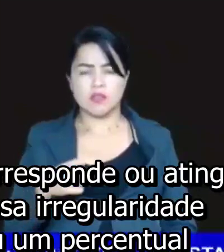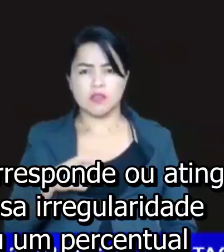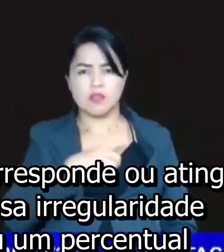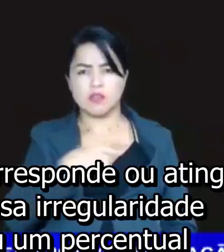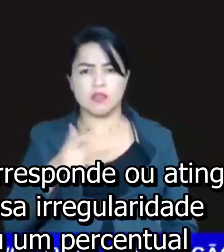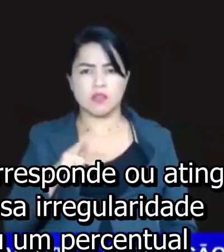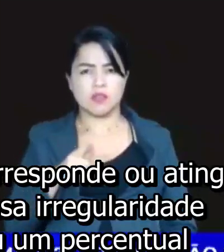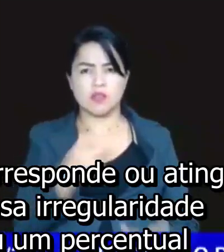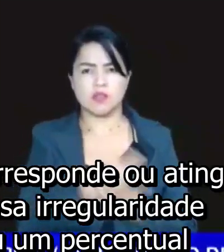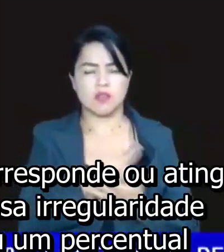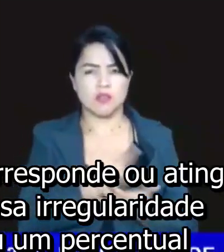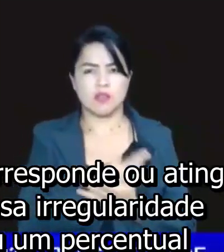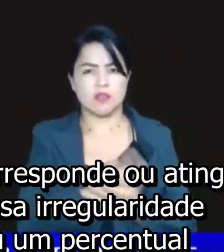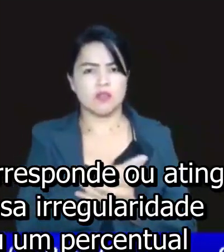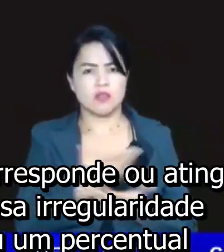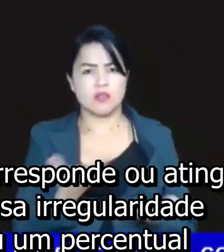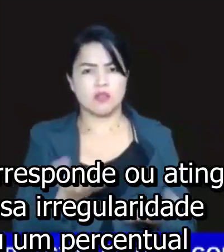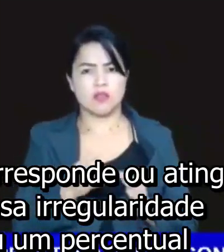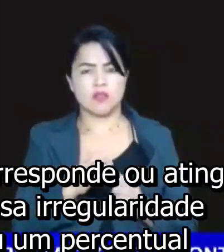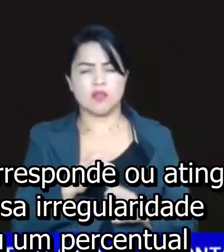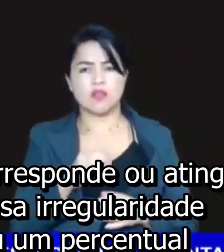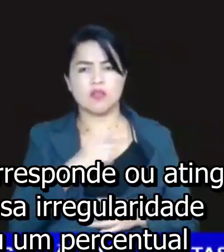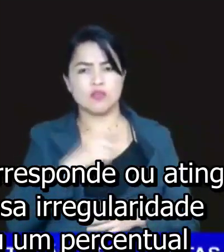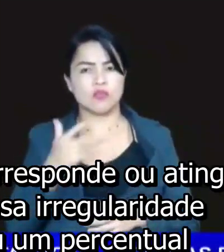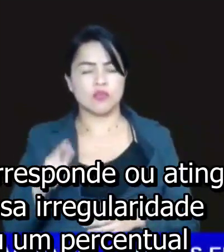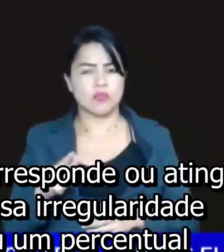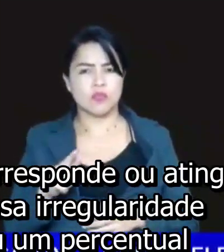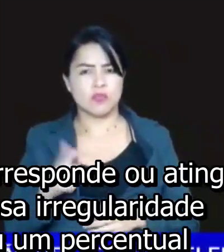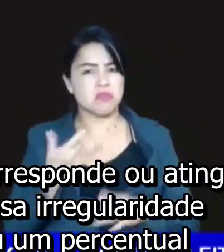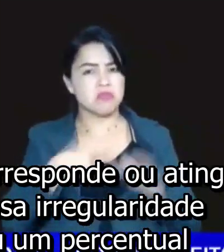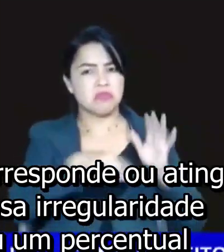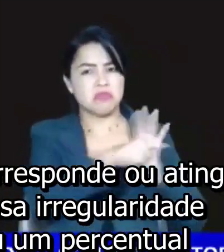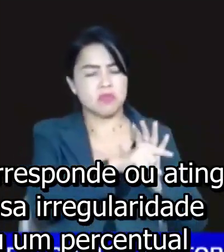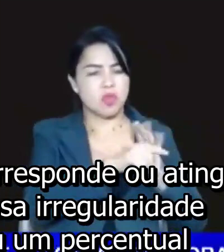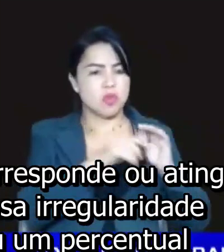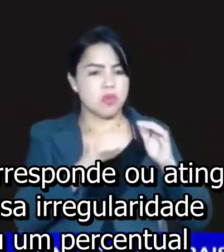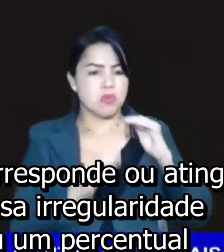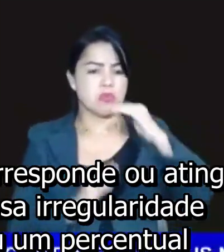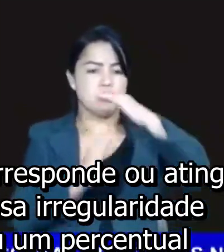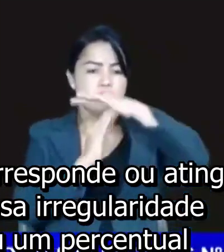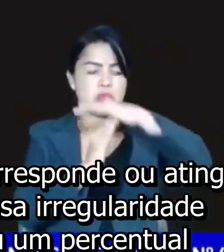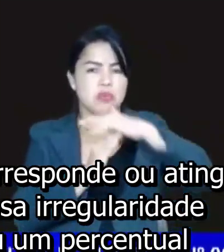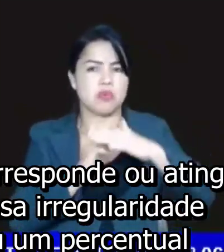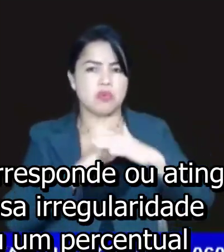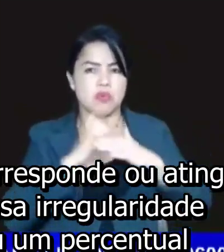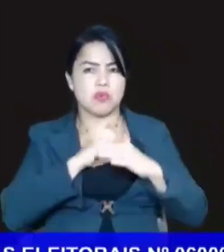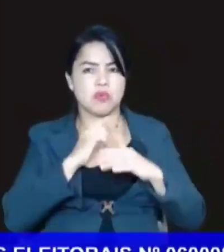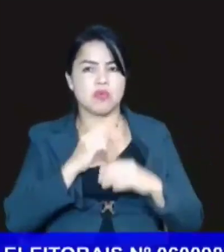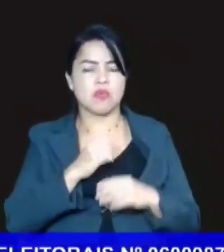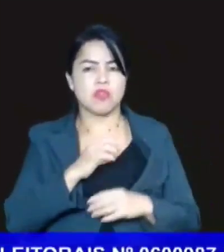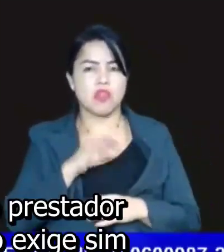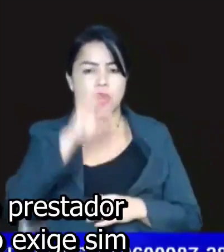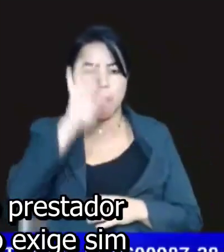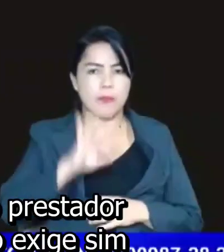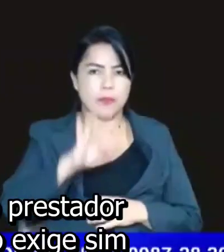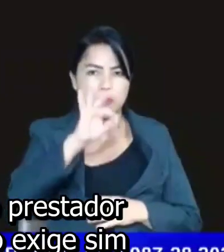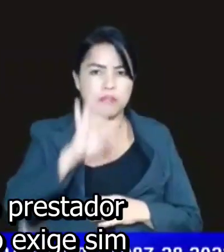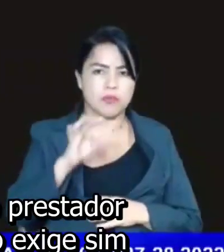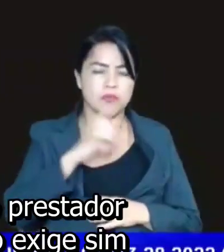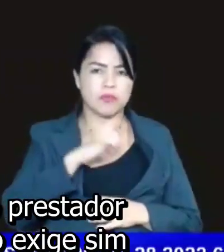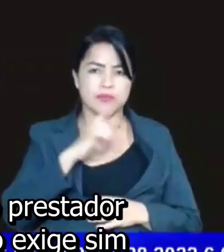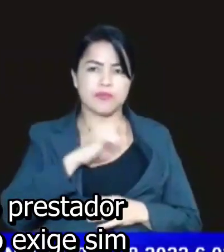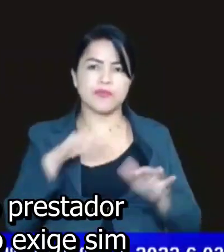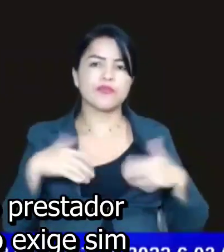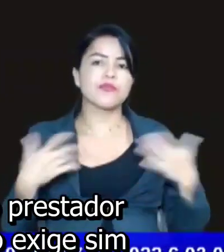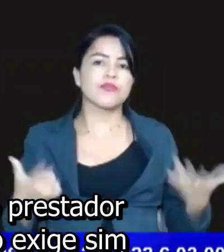causa irregularidade alguma. De fato, não há na lei um teto ou um limite ou um percentual